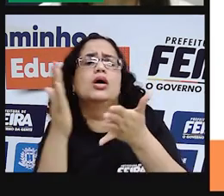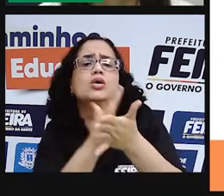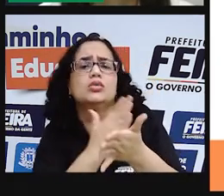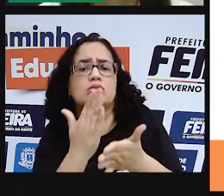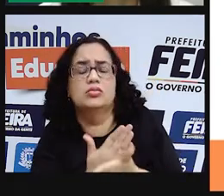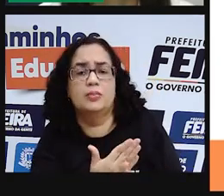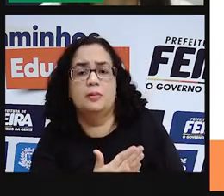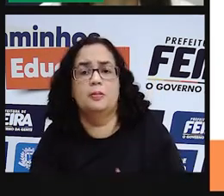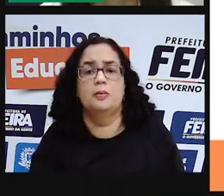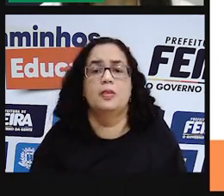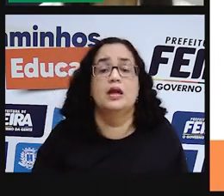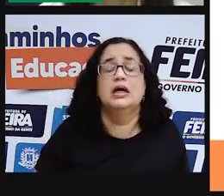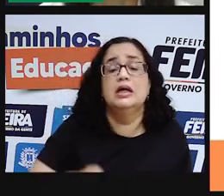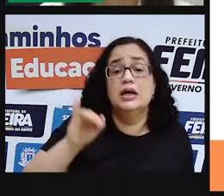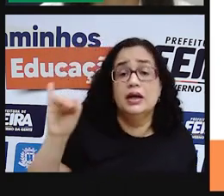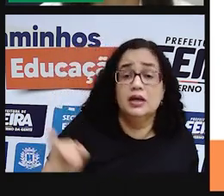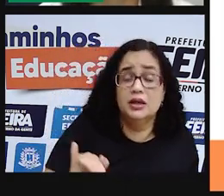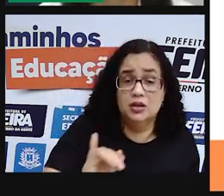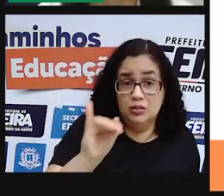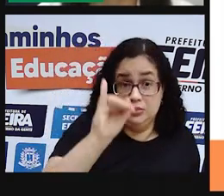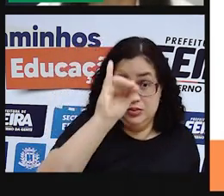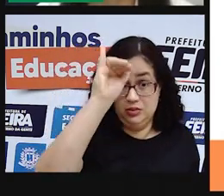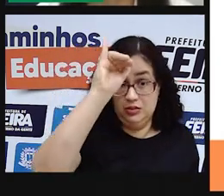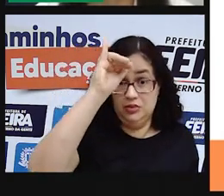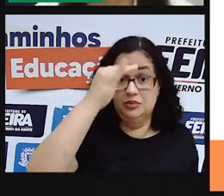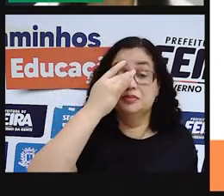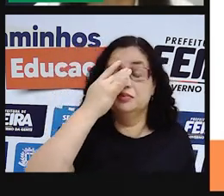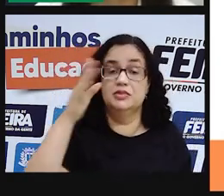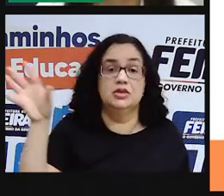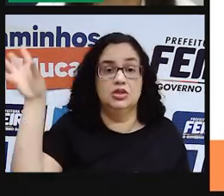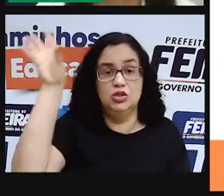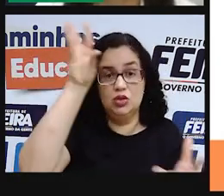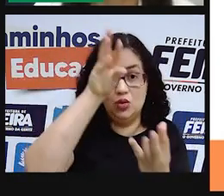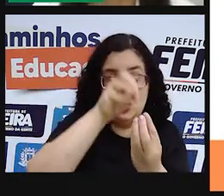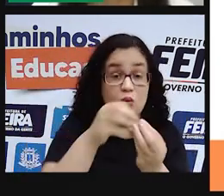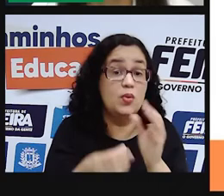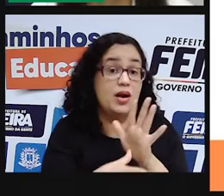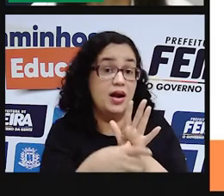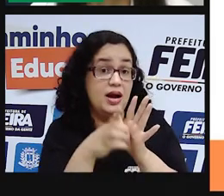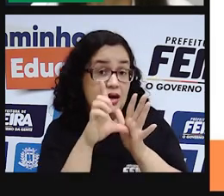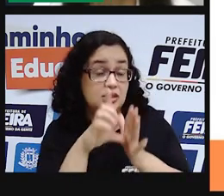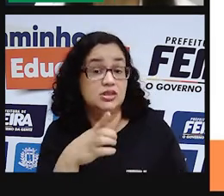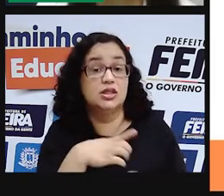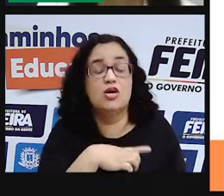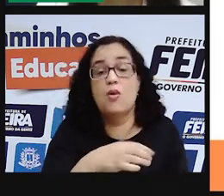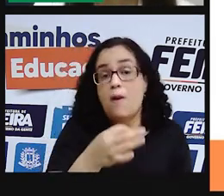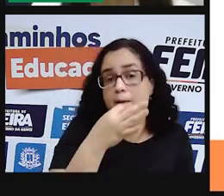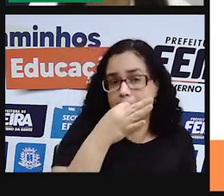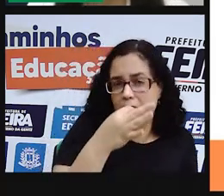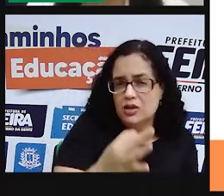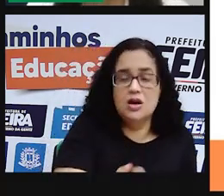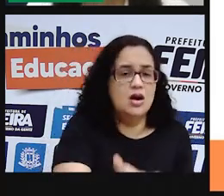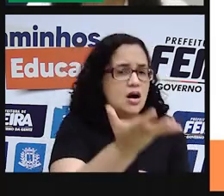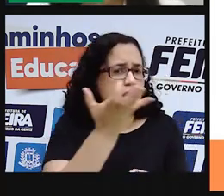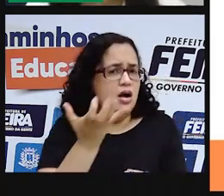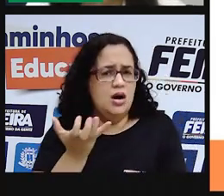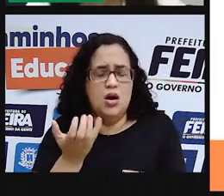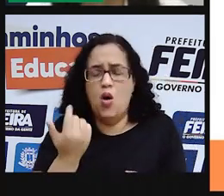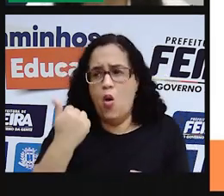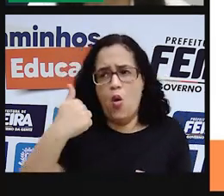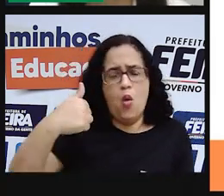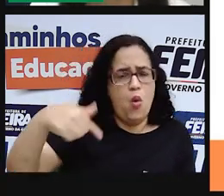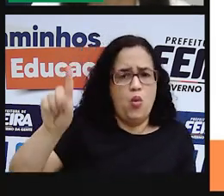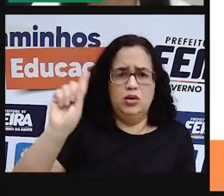É uma parte muito importante das resenhas. Antes de emitir opinião a favor ou